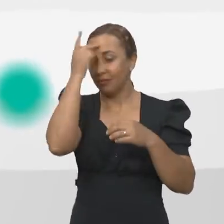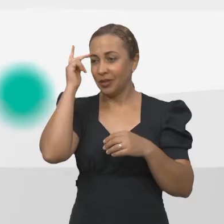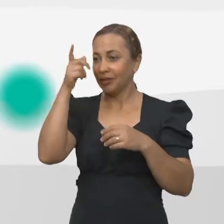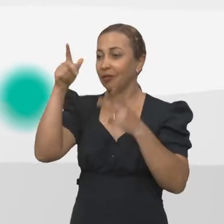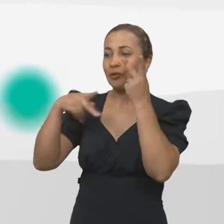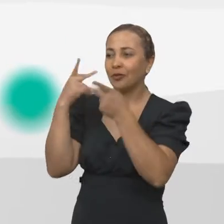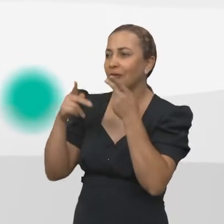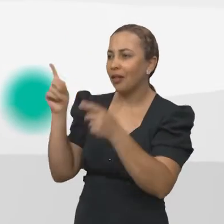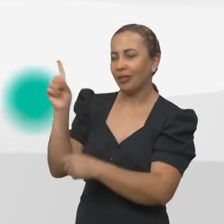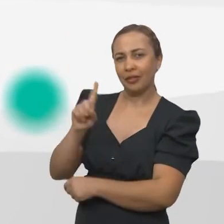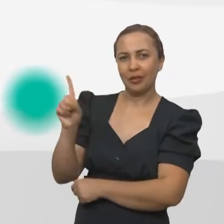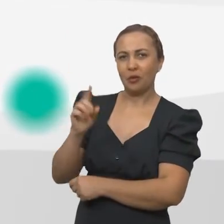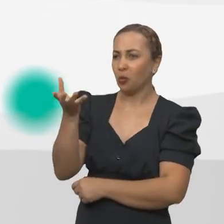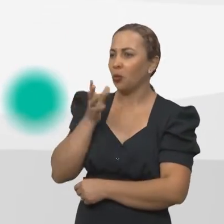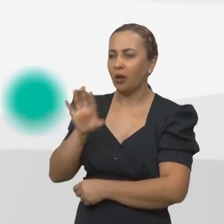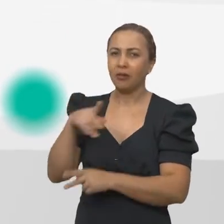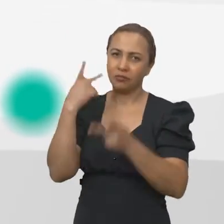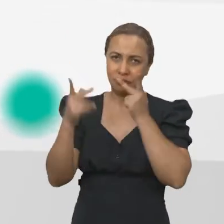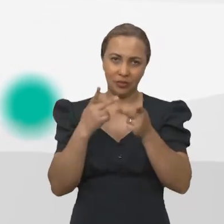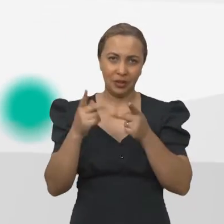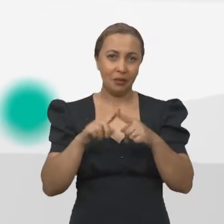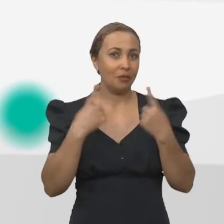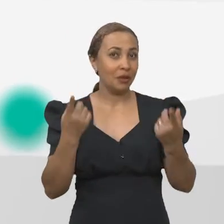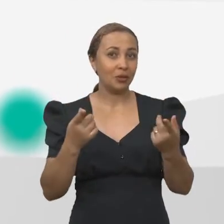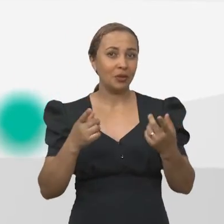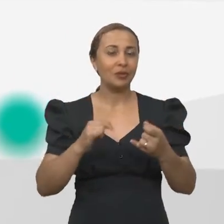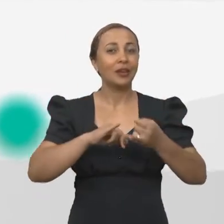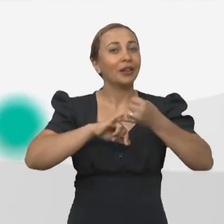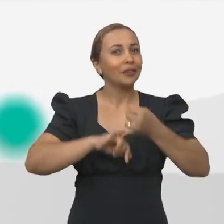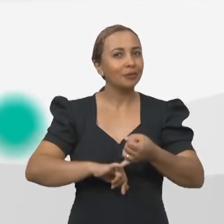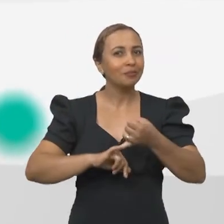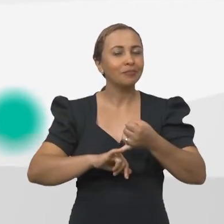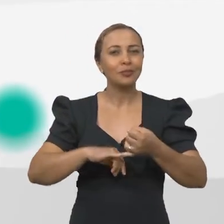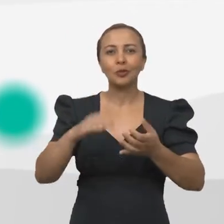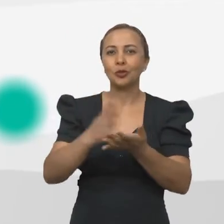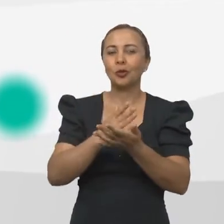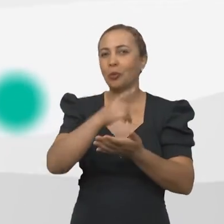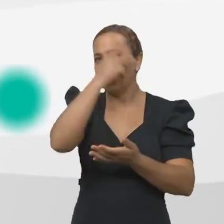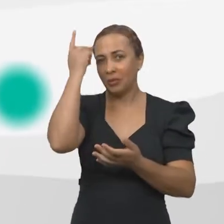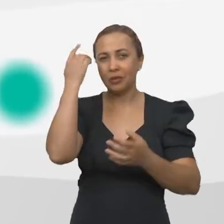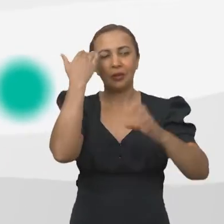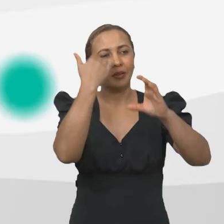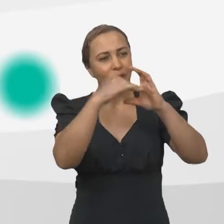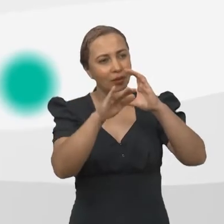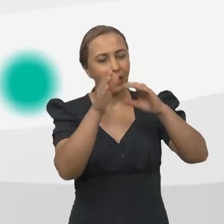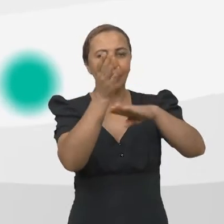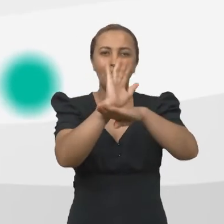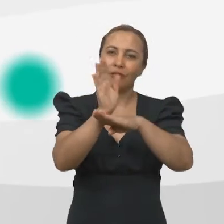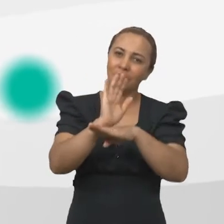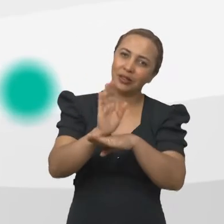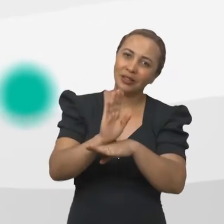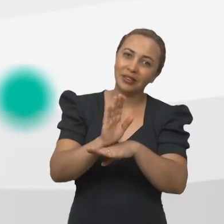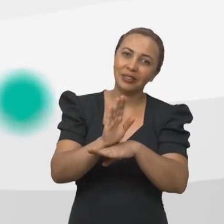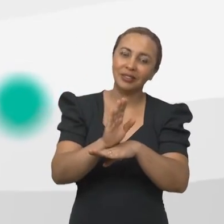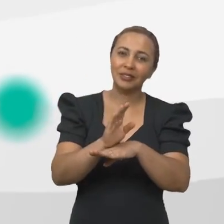jornalistas, a pessoa vai falar, vai dizer, não quero falar. Quando você fica dependendo de alguém enviar um vídeo para você, se